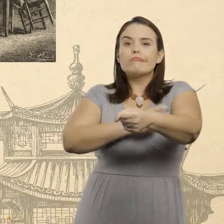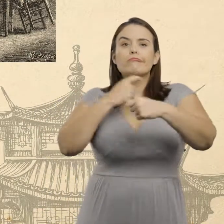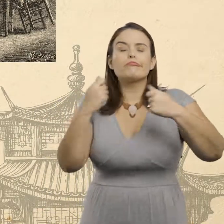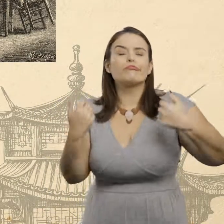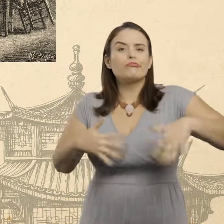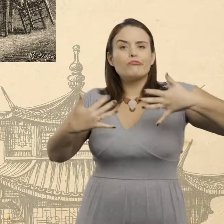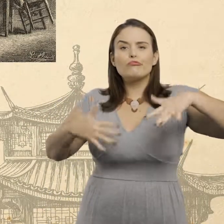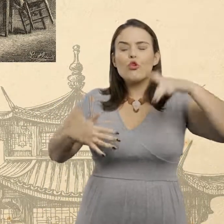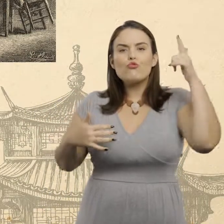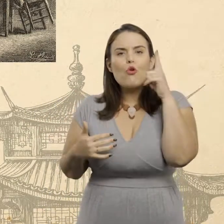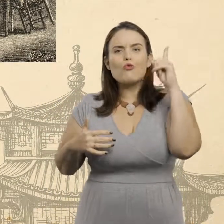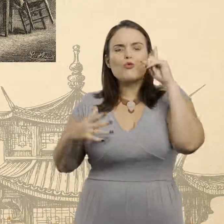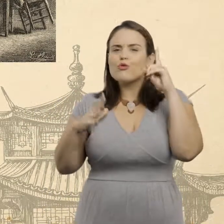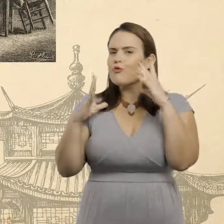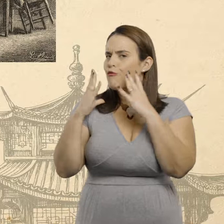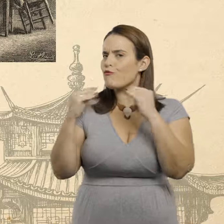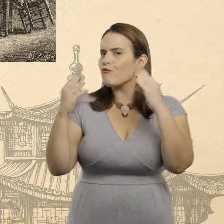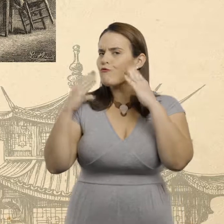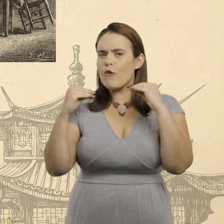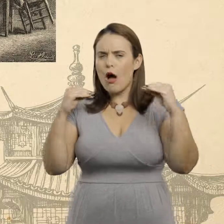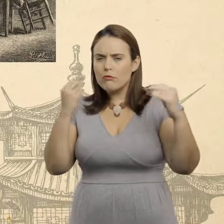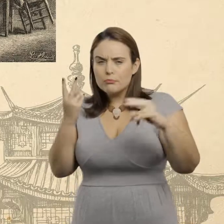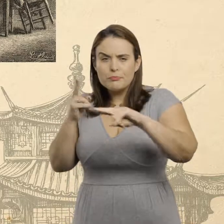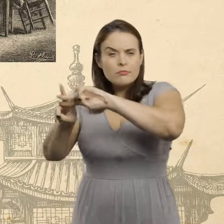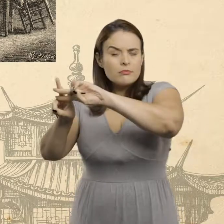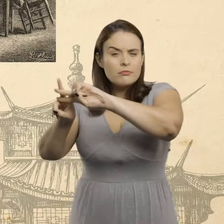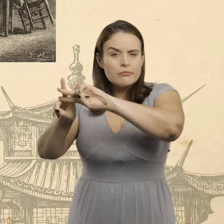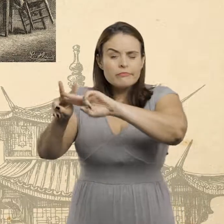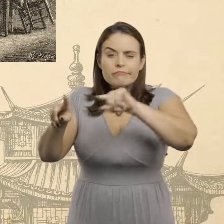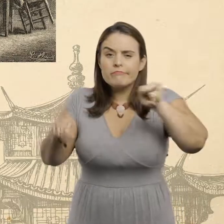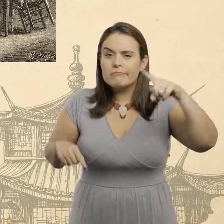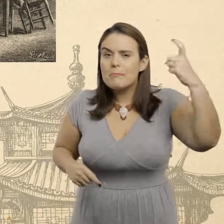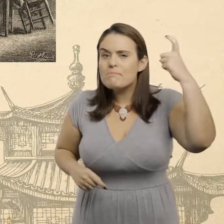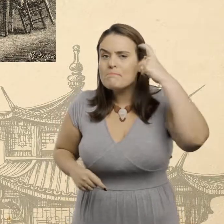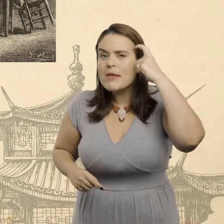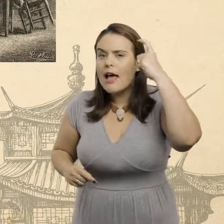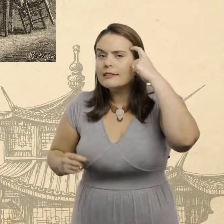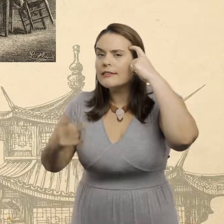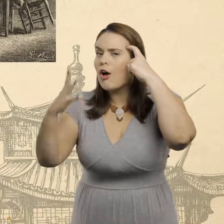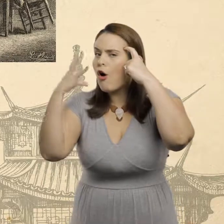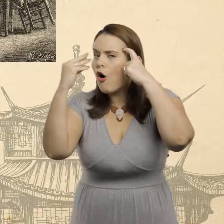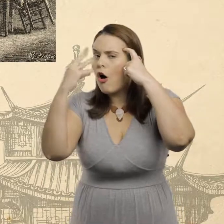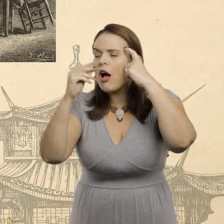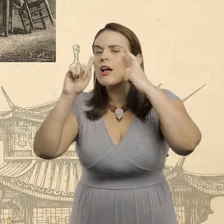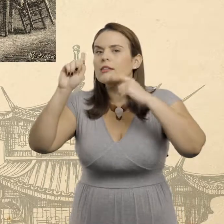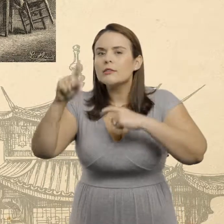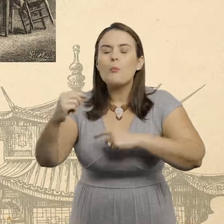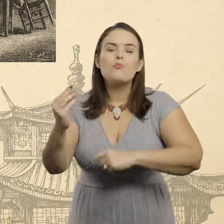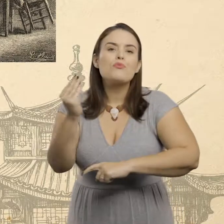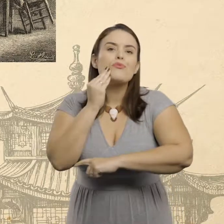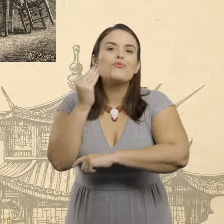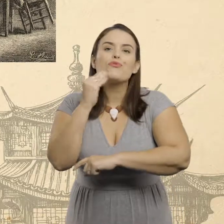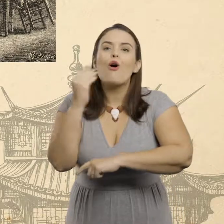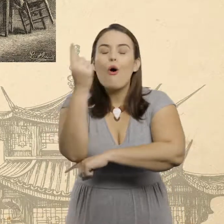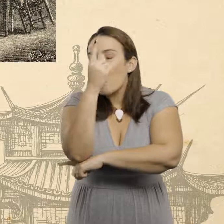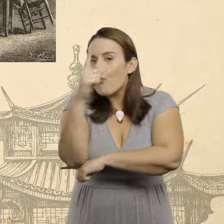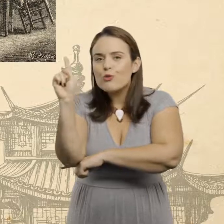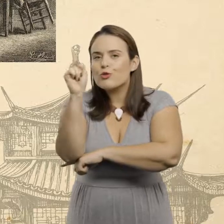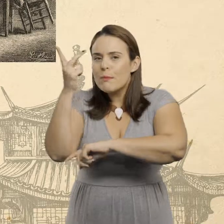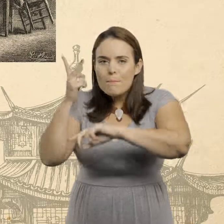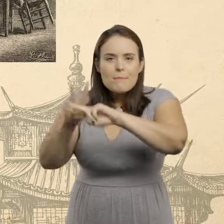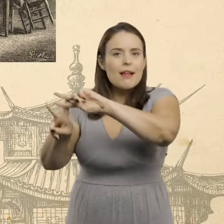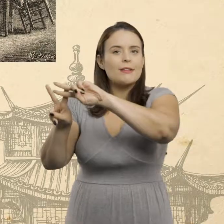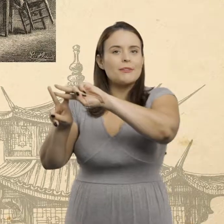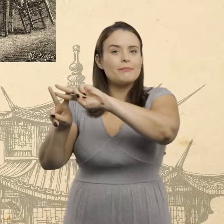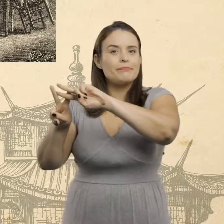não tinha conseguido mandar prender o Sr. Fogg. Ele pensava que Hong Kong era a última chance de prender o Sr. Fogg.